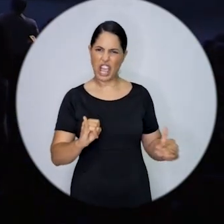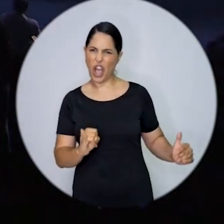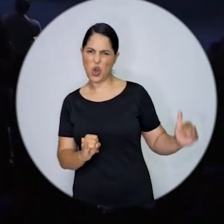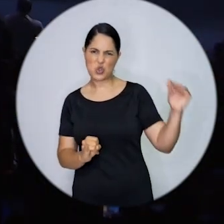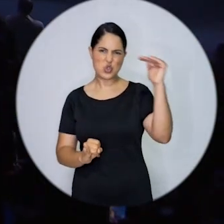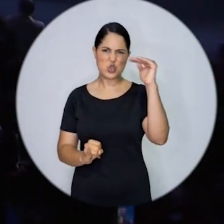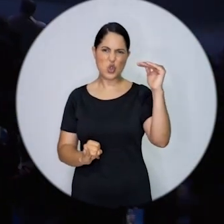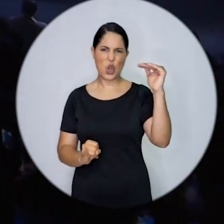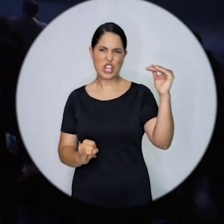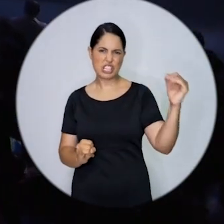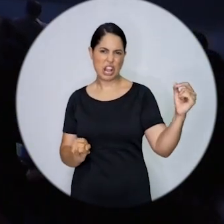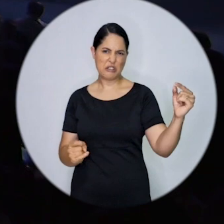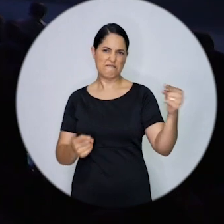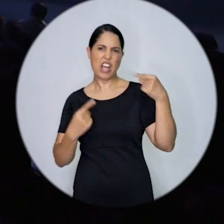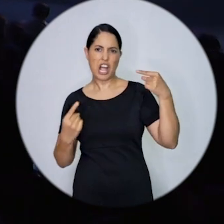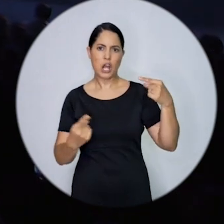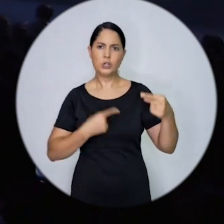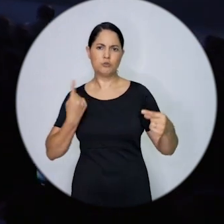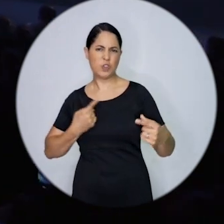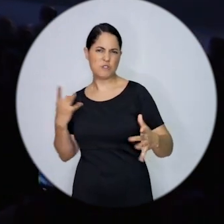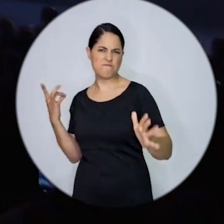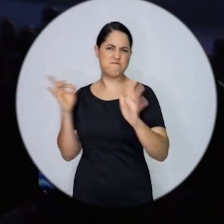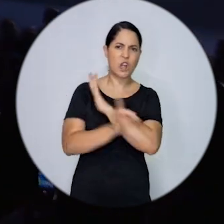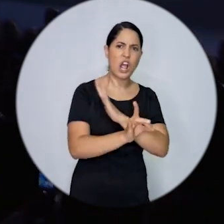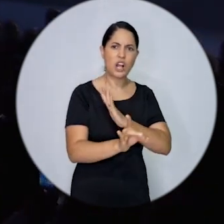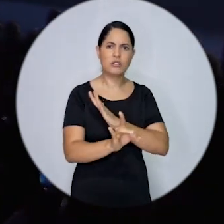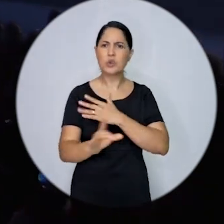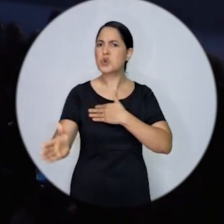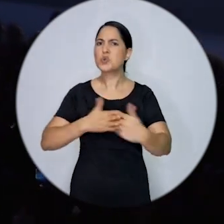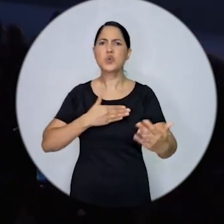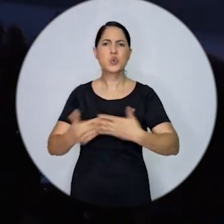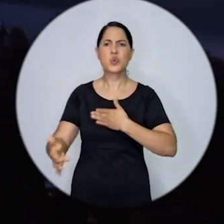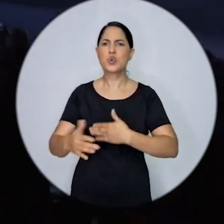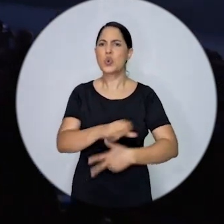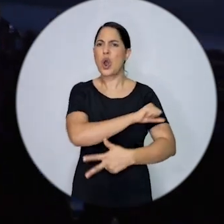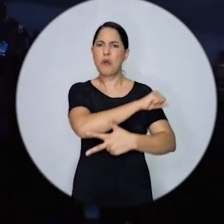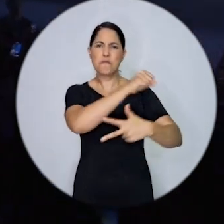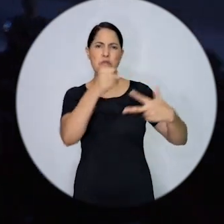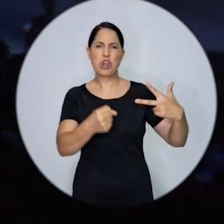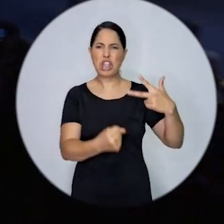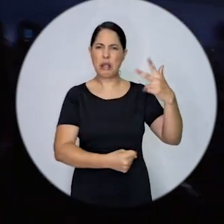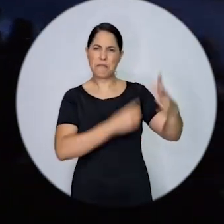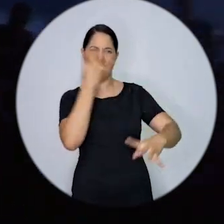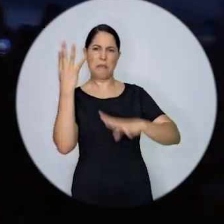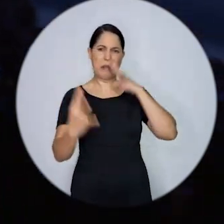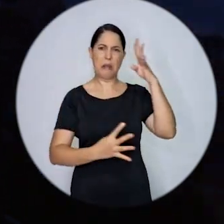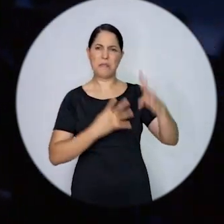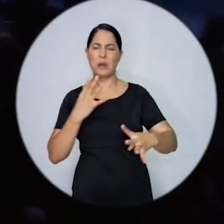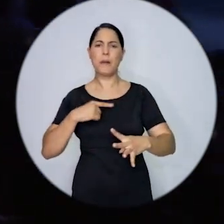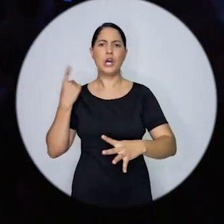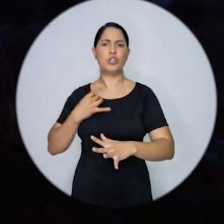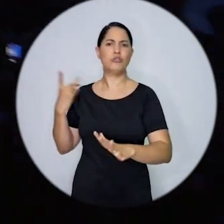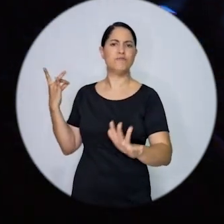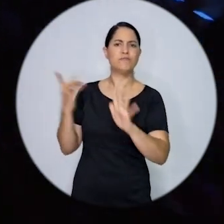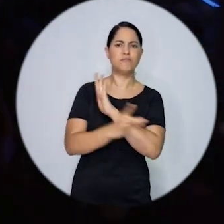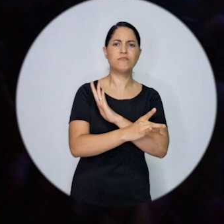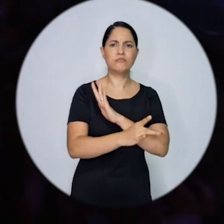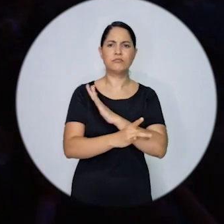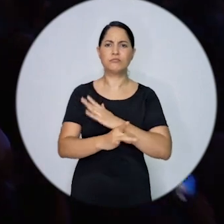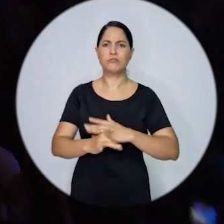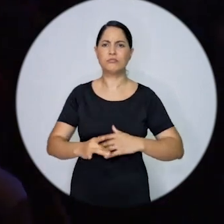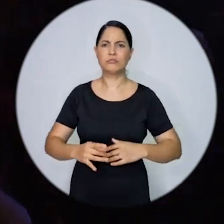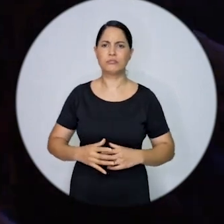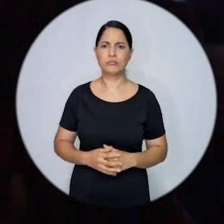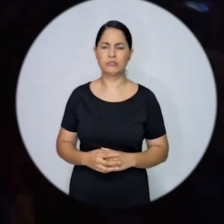manifestações autoritárias e a violação de direitos por parte de quaisquer dos 3 poderes da República.